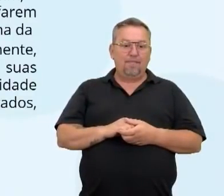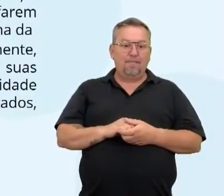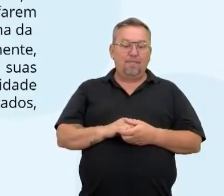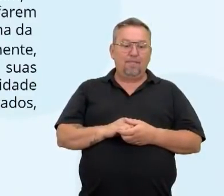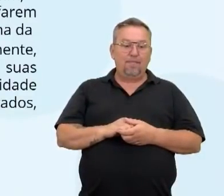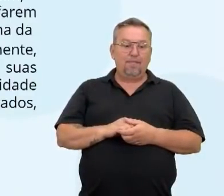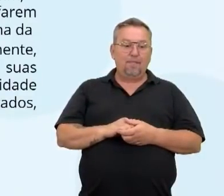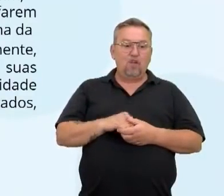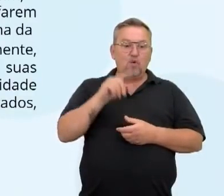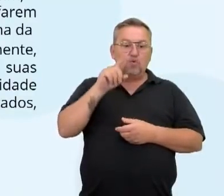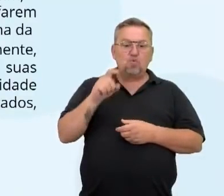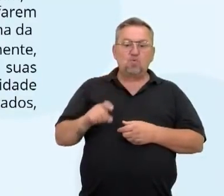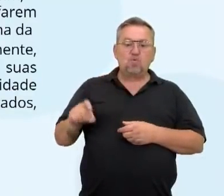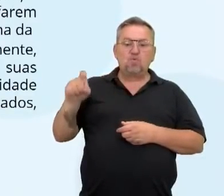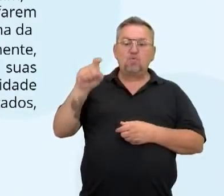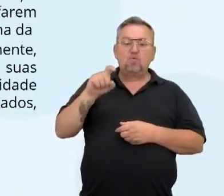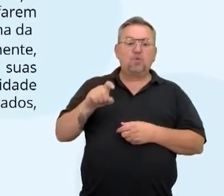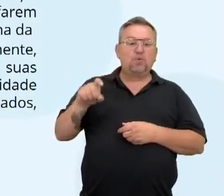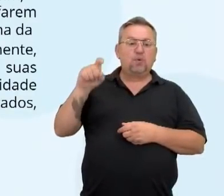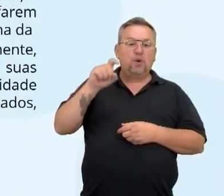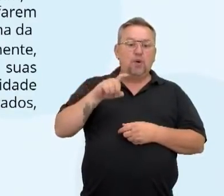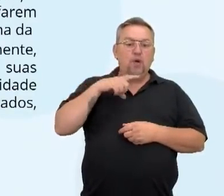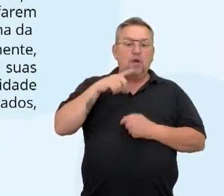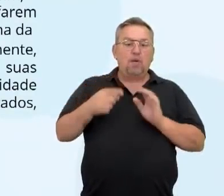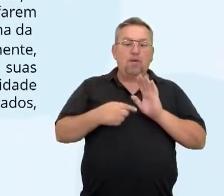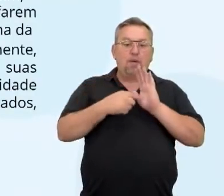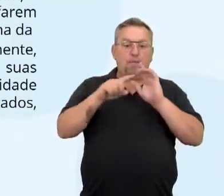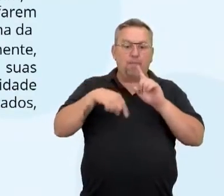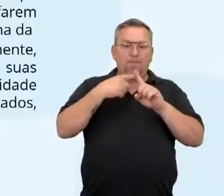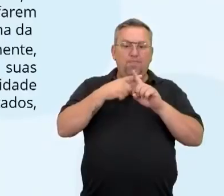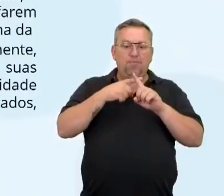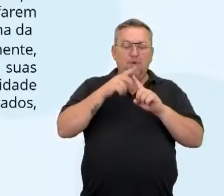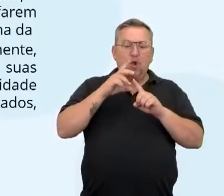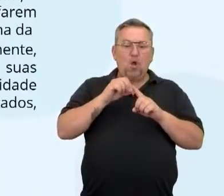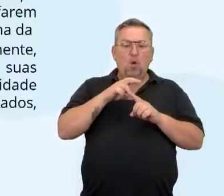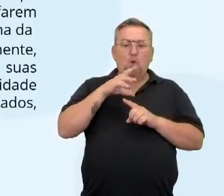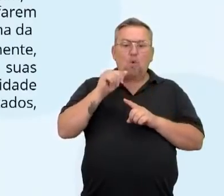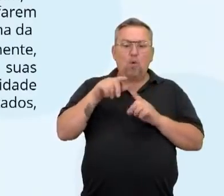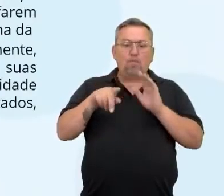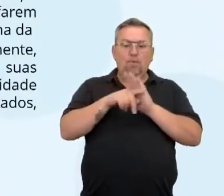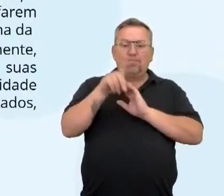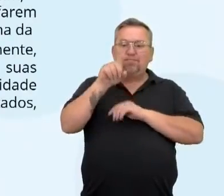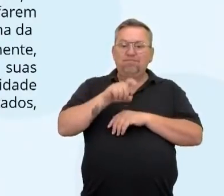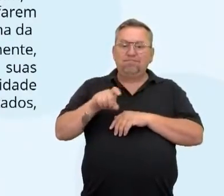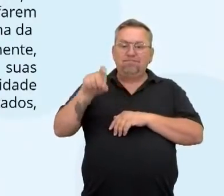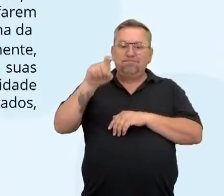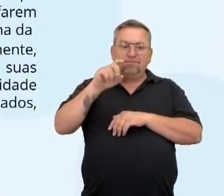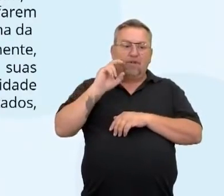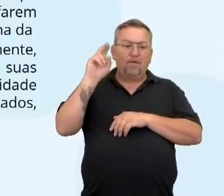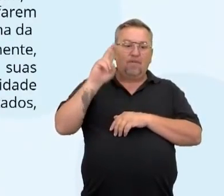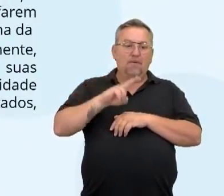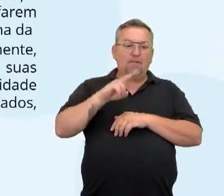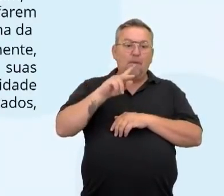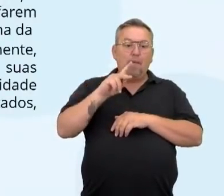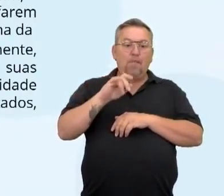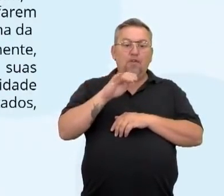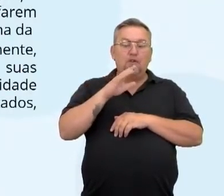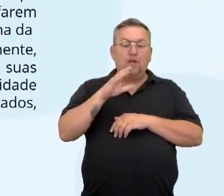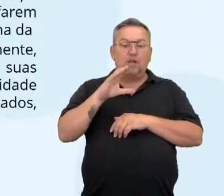então vamos lá, pichação. Em uma das manifestações mais radicais e cruas do grafite urbano, deparamos-nos com as